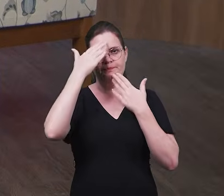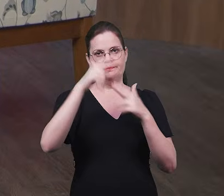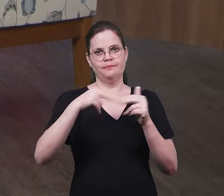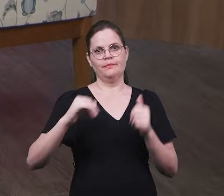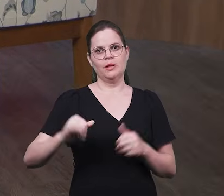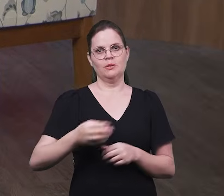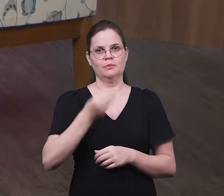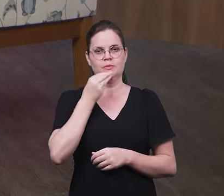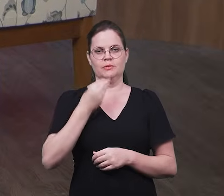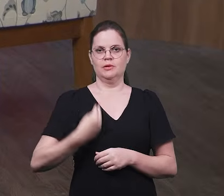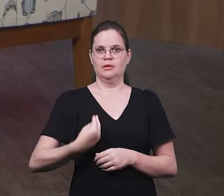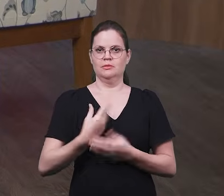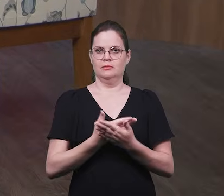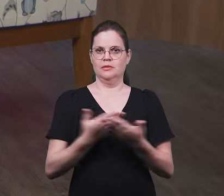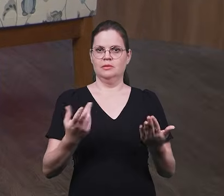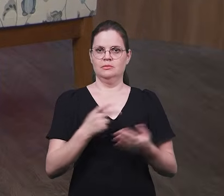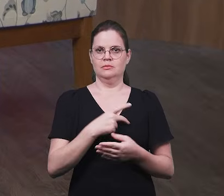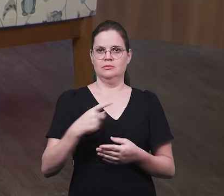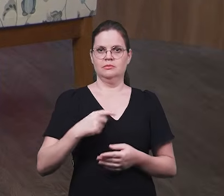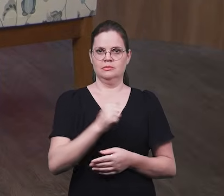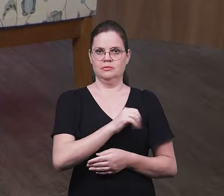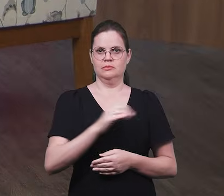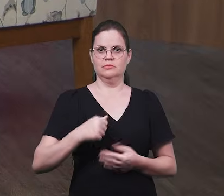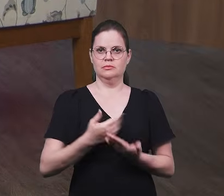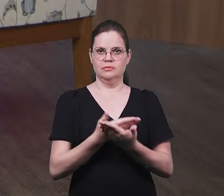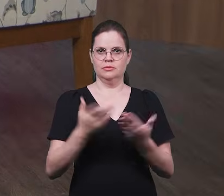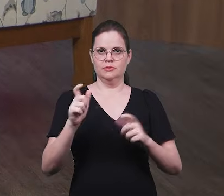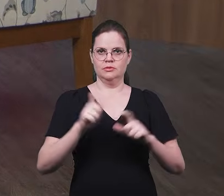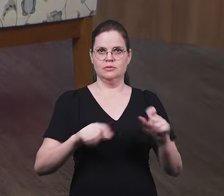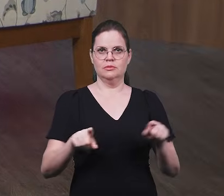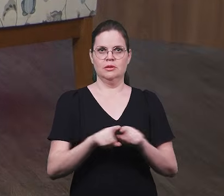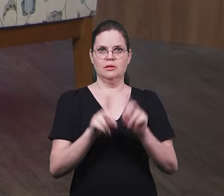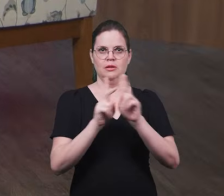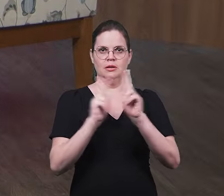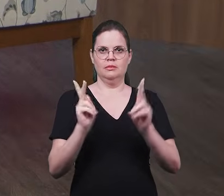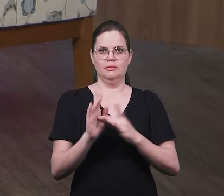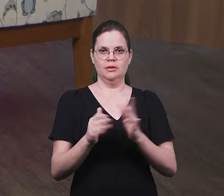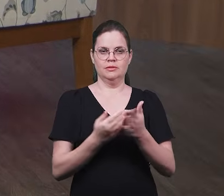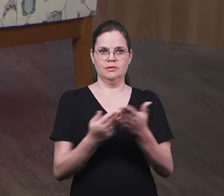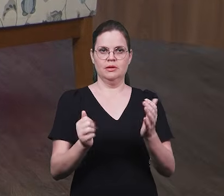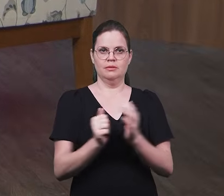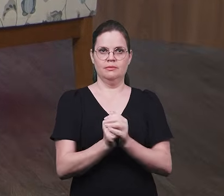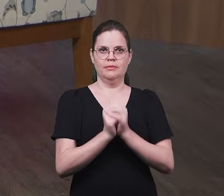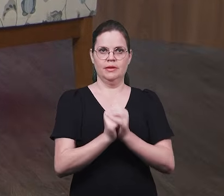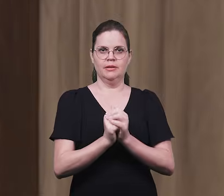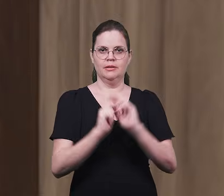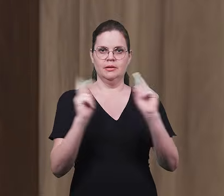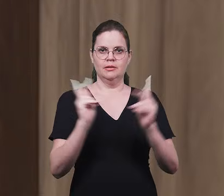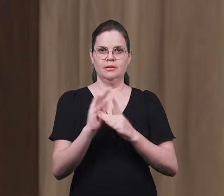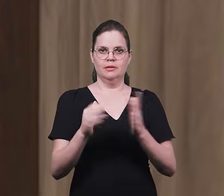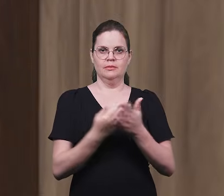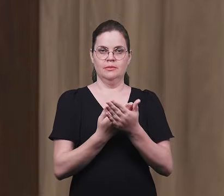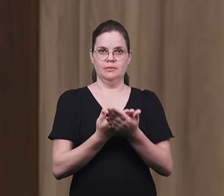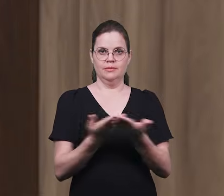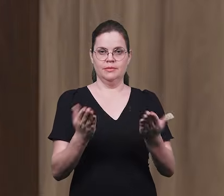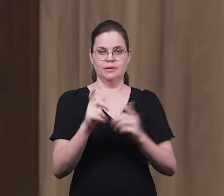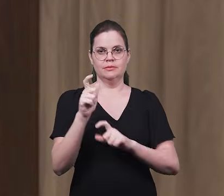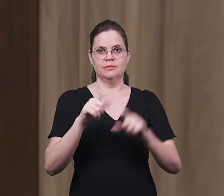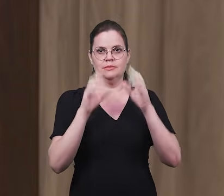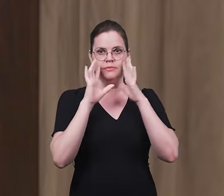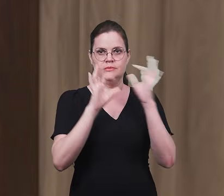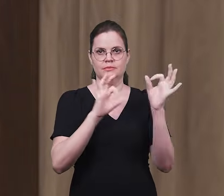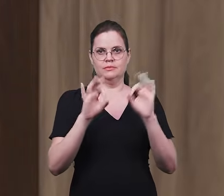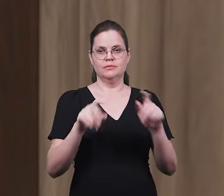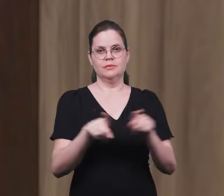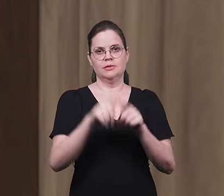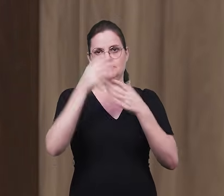Eu que agradeço a oportunidade de participação, pastor Antônio Carlos e demais ouvintes. A paz do Senhor. Amém. A